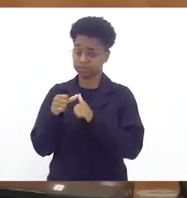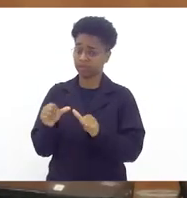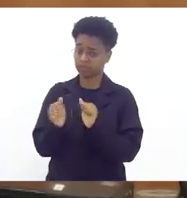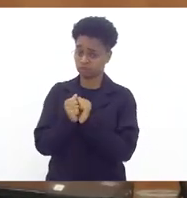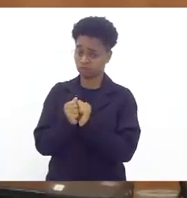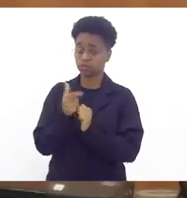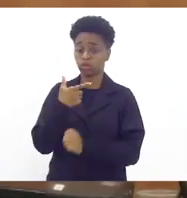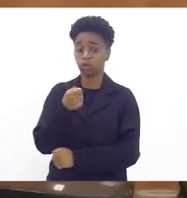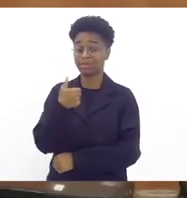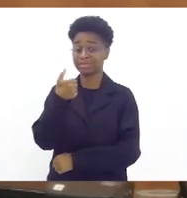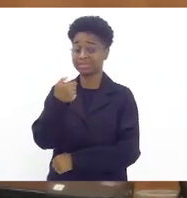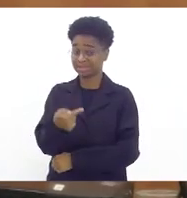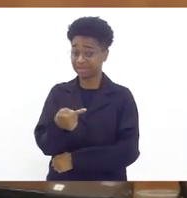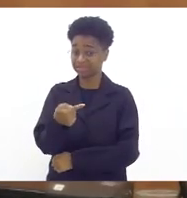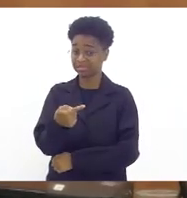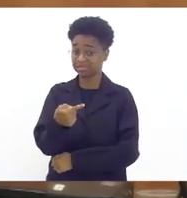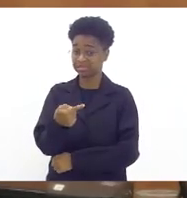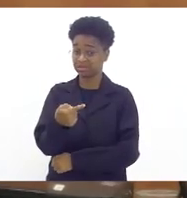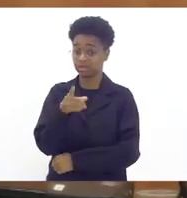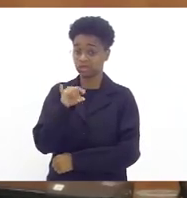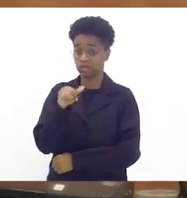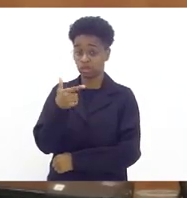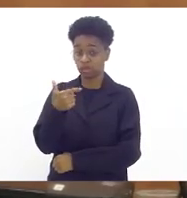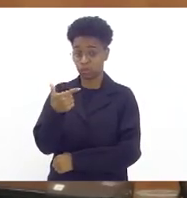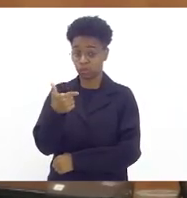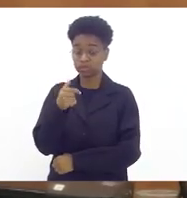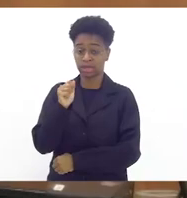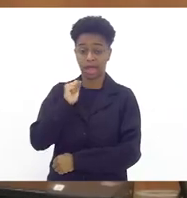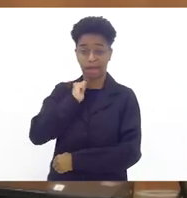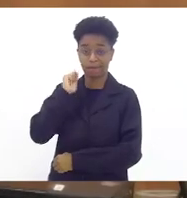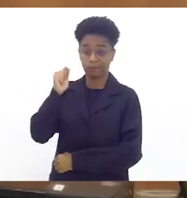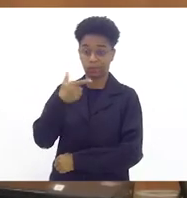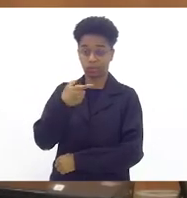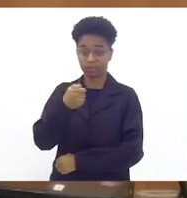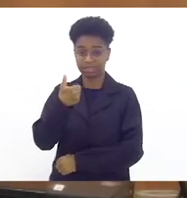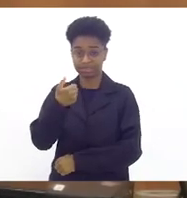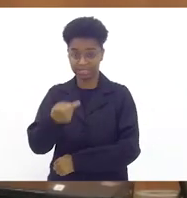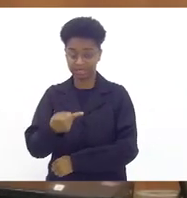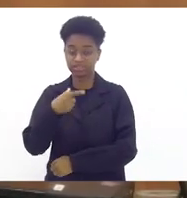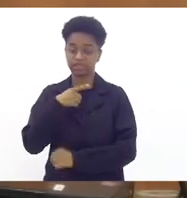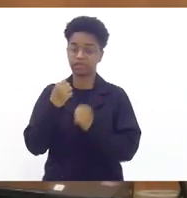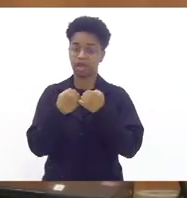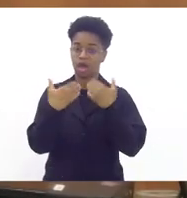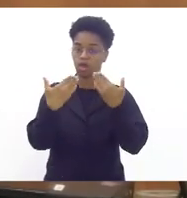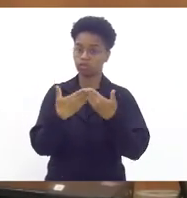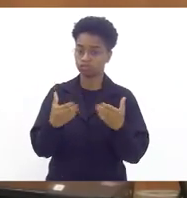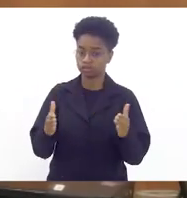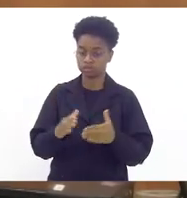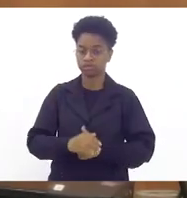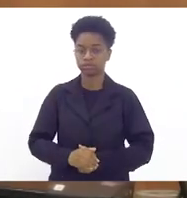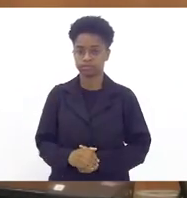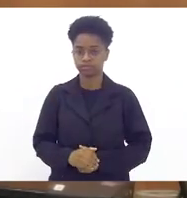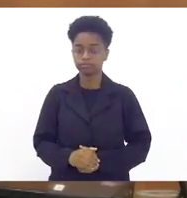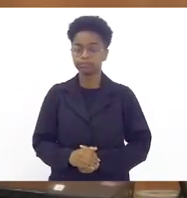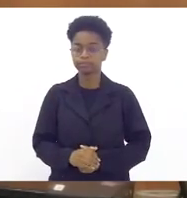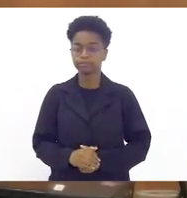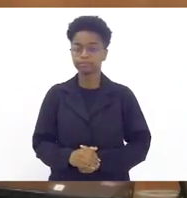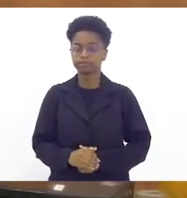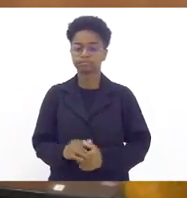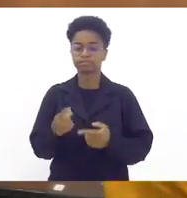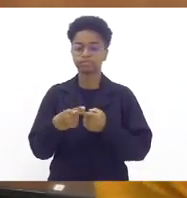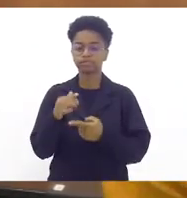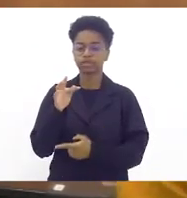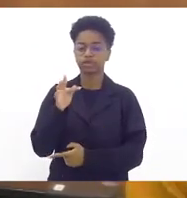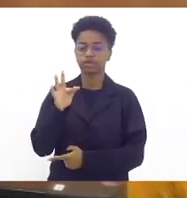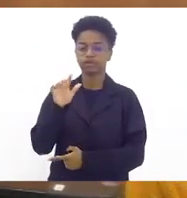2017, dia 12 do 4º, de 2017, teve uma audiência pública, o o Flávio